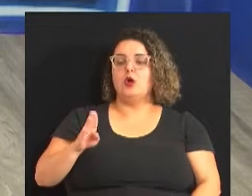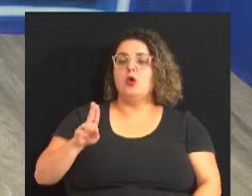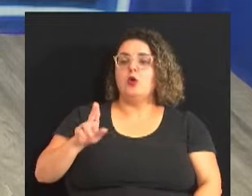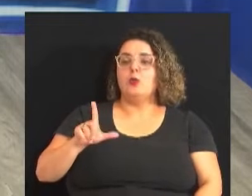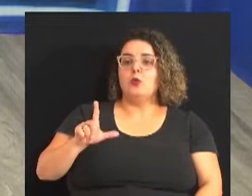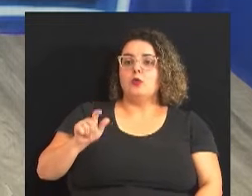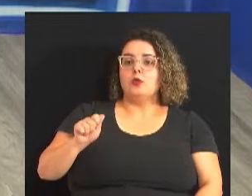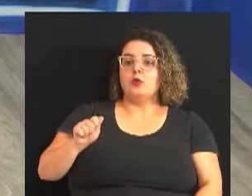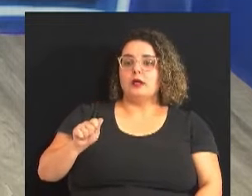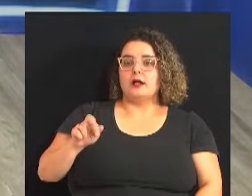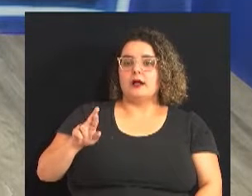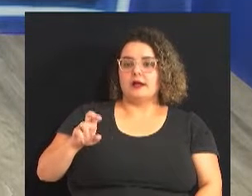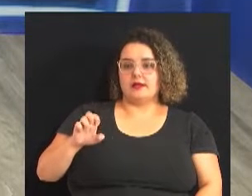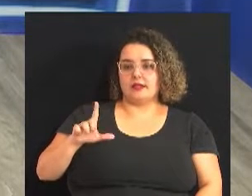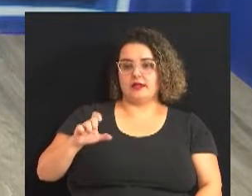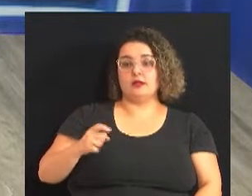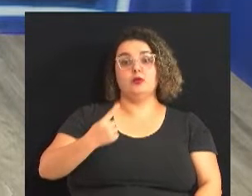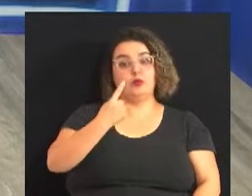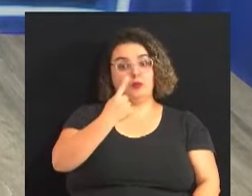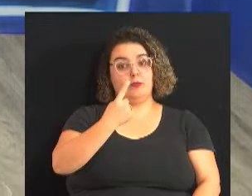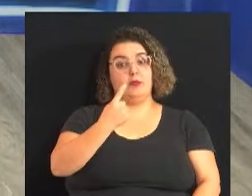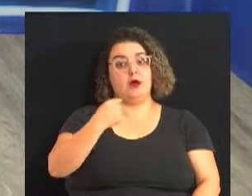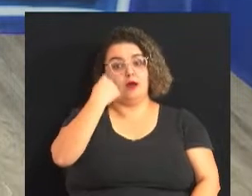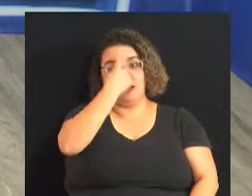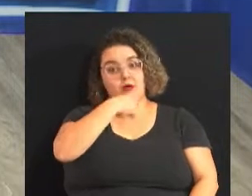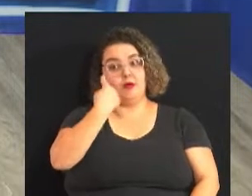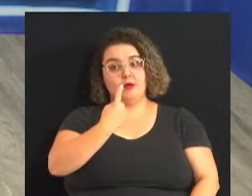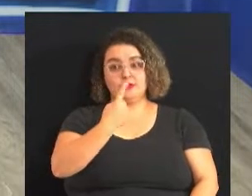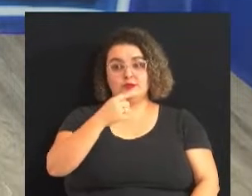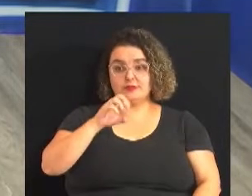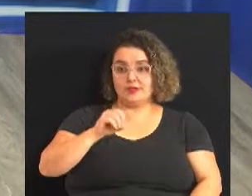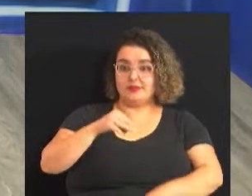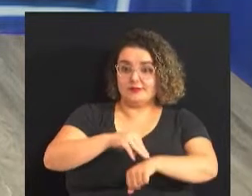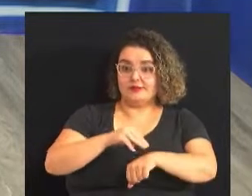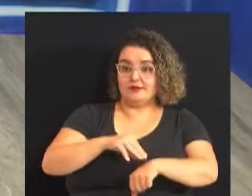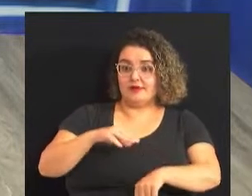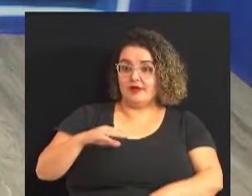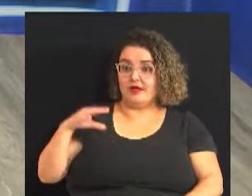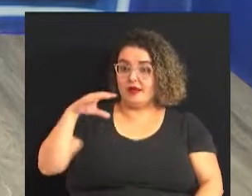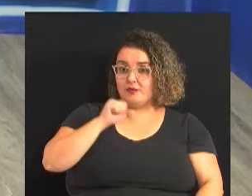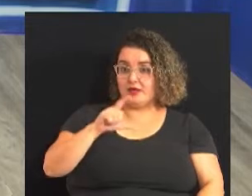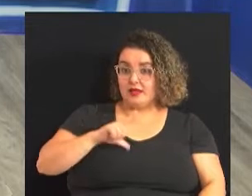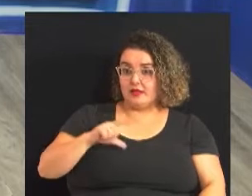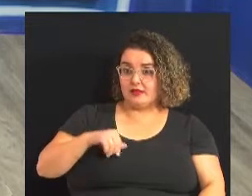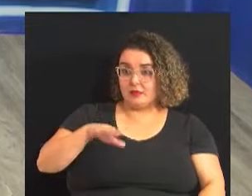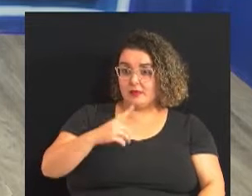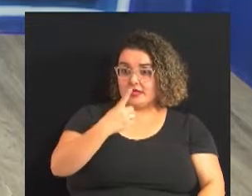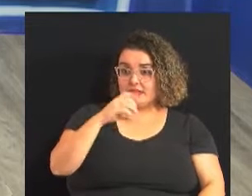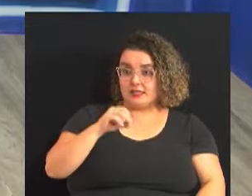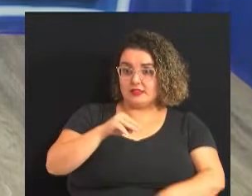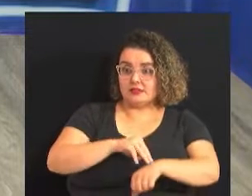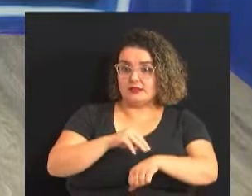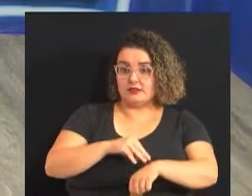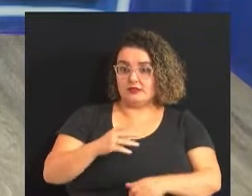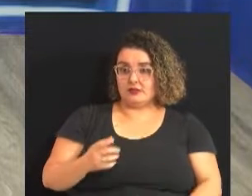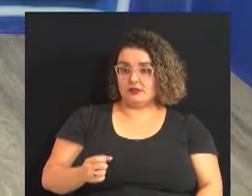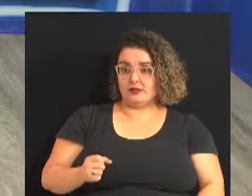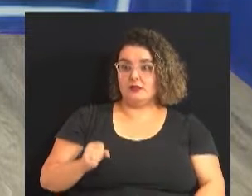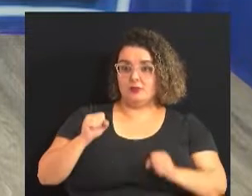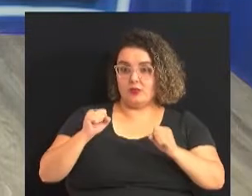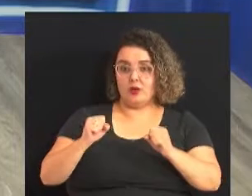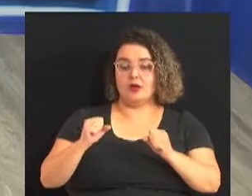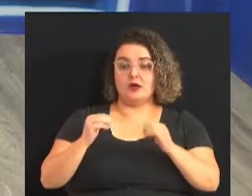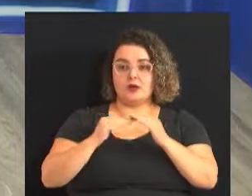1h10 de programa, passa rápido. Você vê que o papo é bom, por isso que passa rápido. Tem mais 10 minutinhos para continuar aqui com a gente, para a gente poder encerrar? Pode ser?